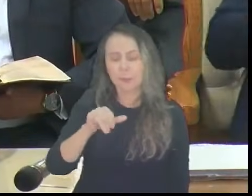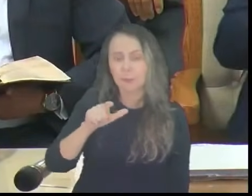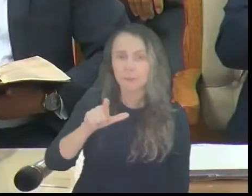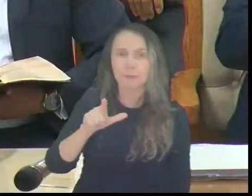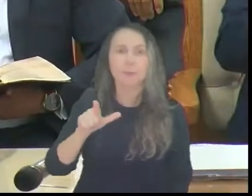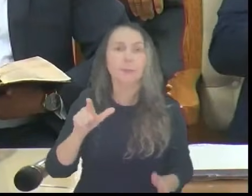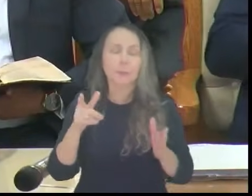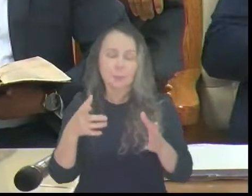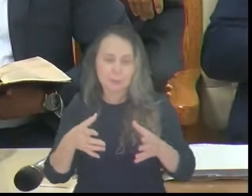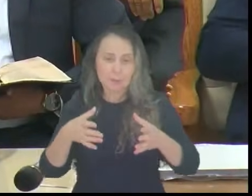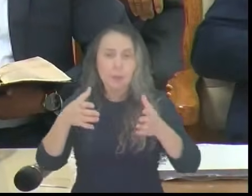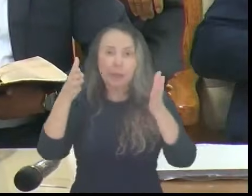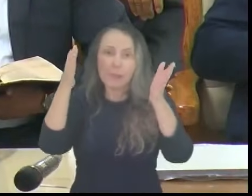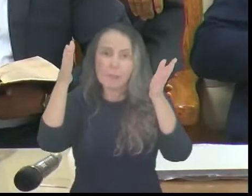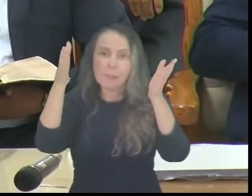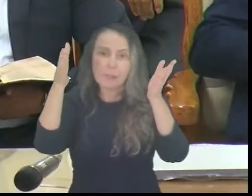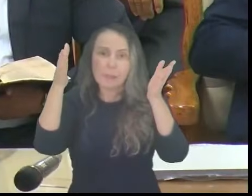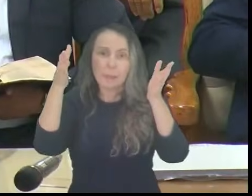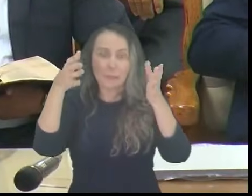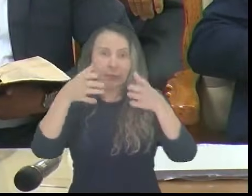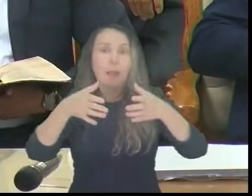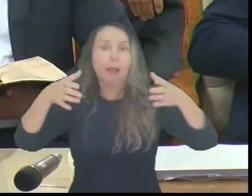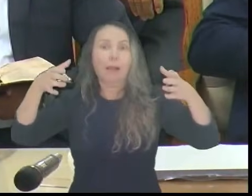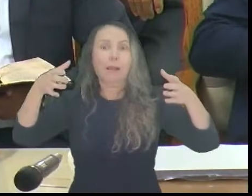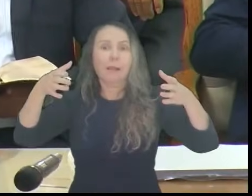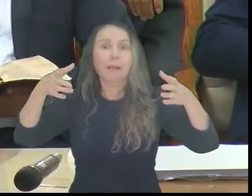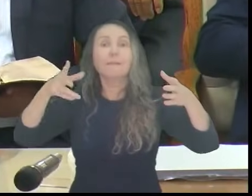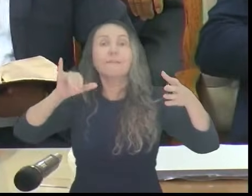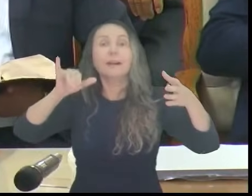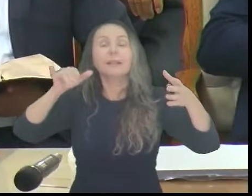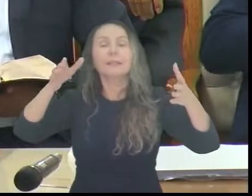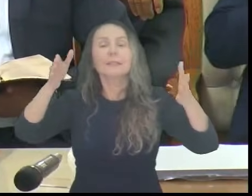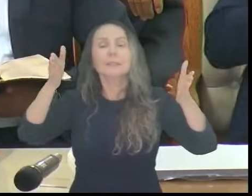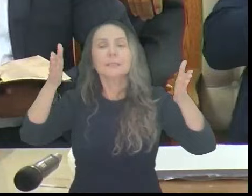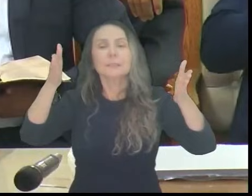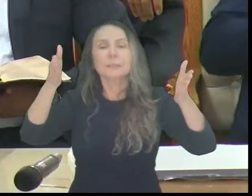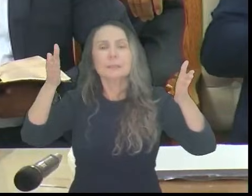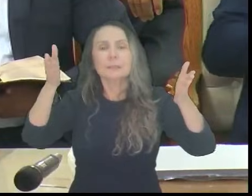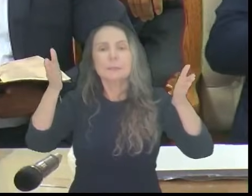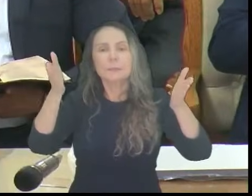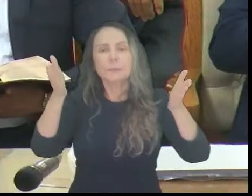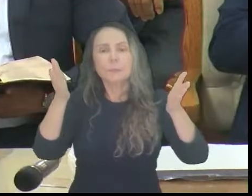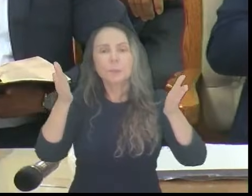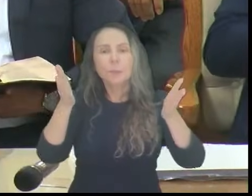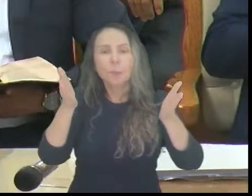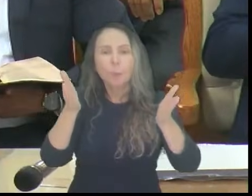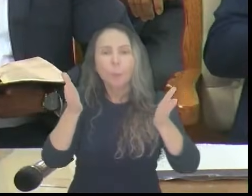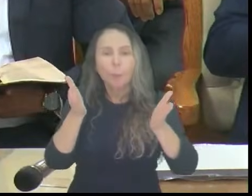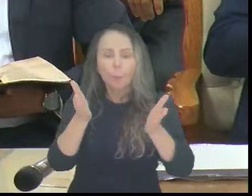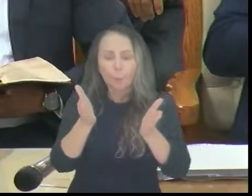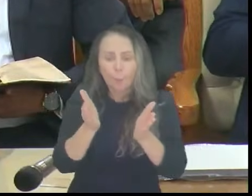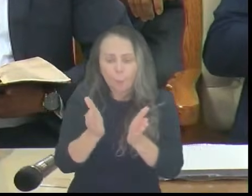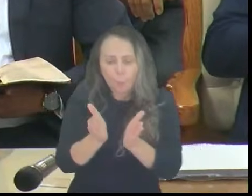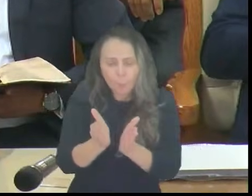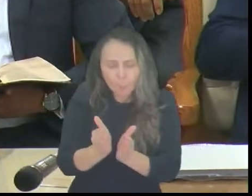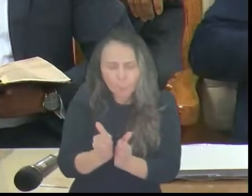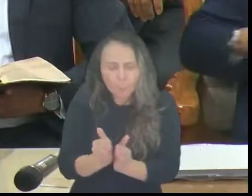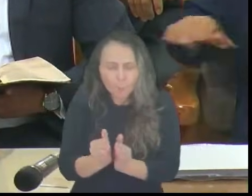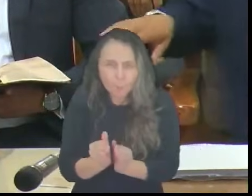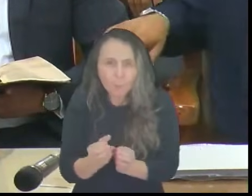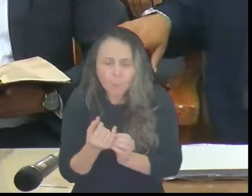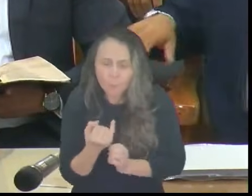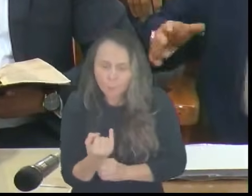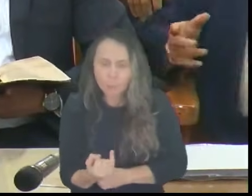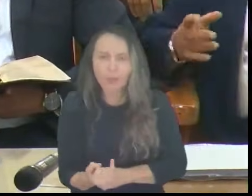lata, né? Que ela é larga em cima e vai o quê? Vai estreitando, aí fica aquele biquinho fino. O